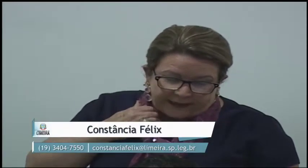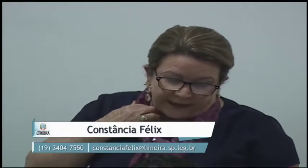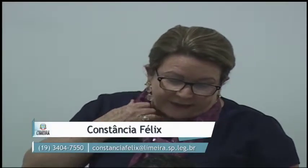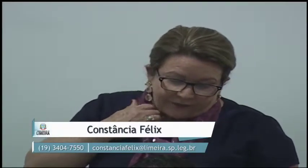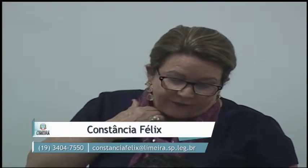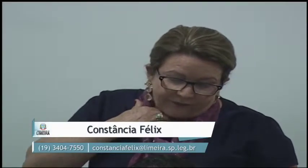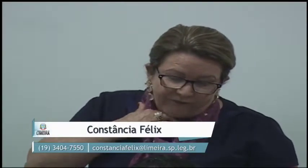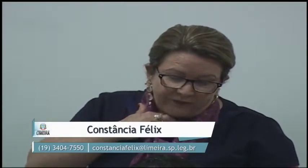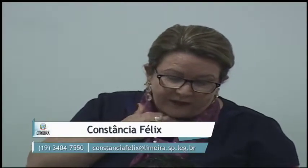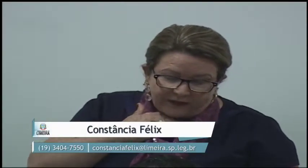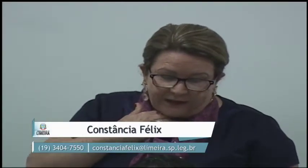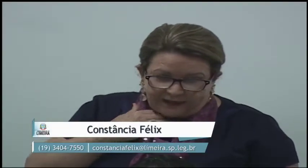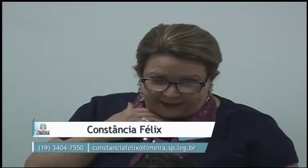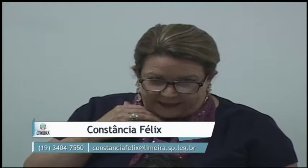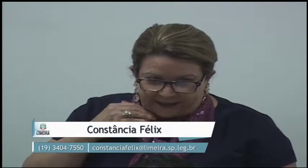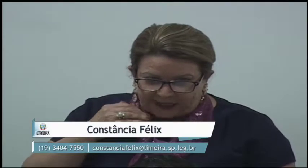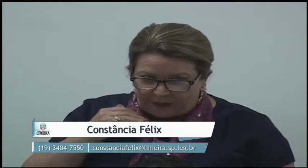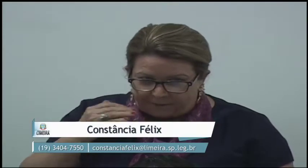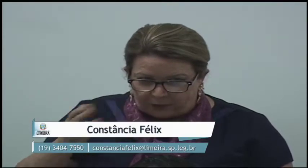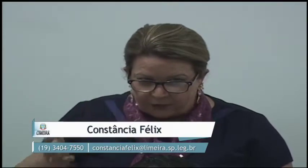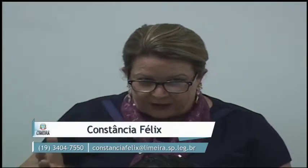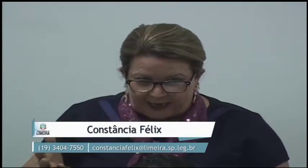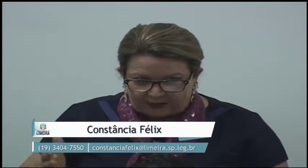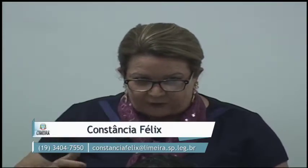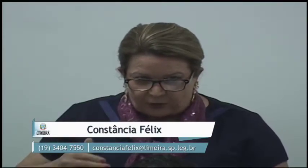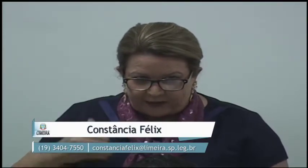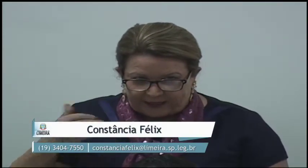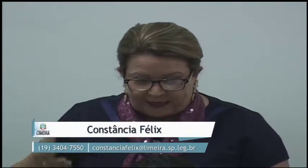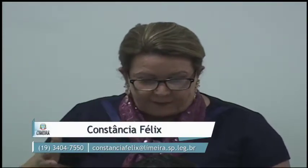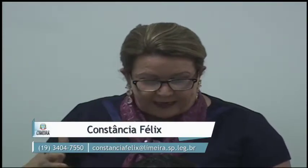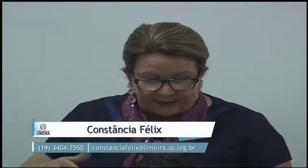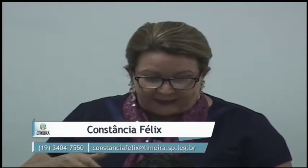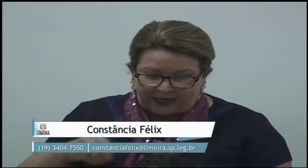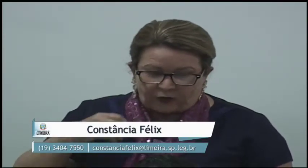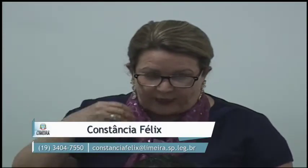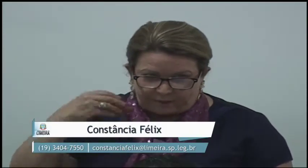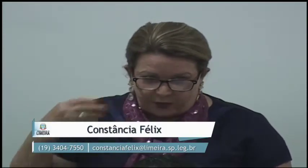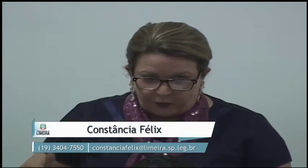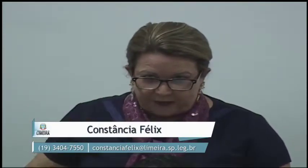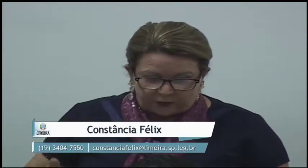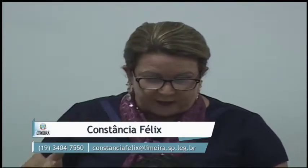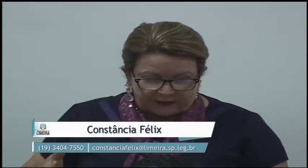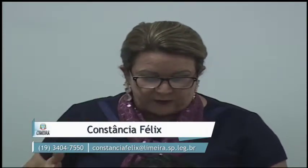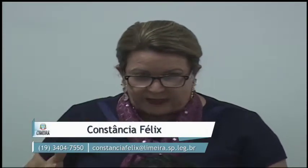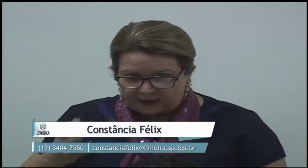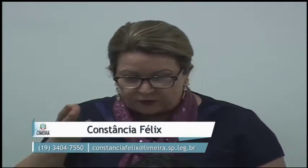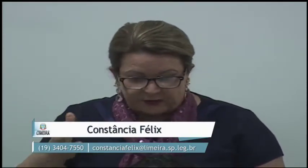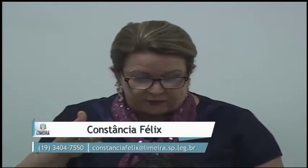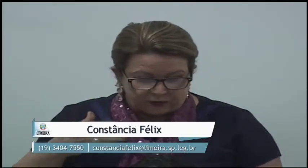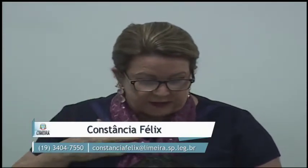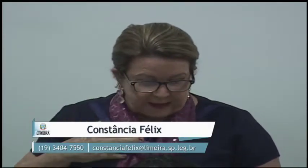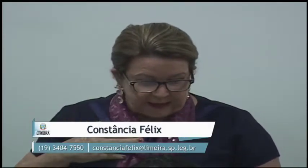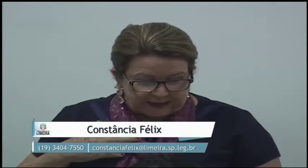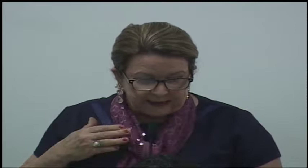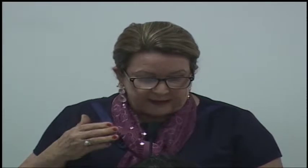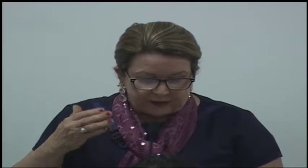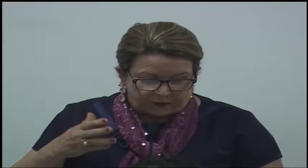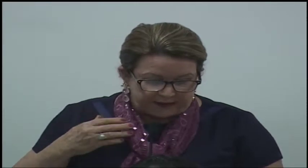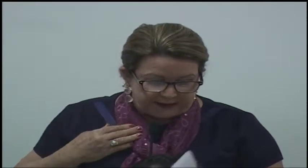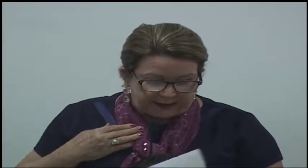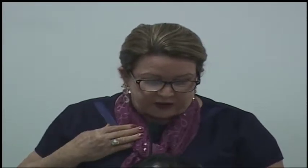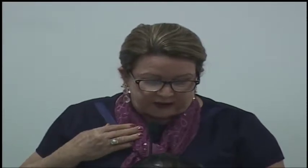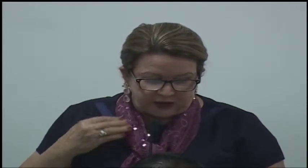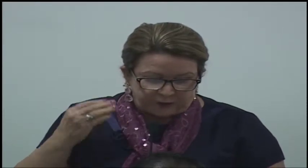dos Pereira. Tem uma ponte lá que ficou inacabada, agora ela piorou a situação dela. Inclusive, eu gostaria,